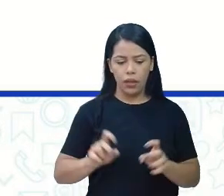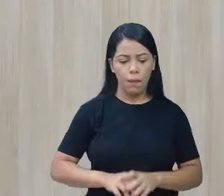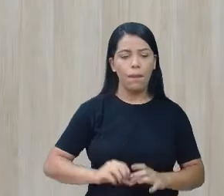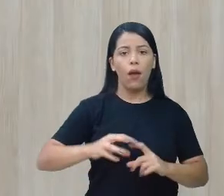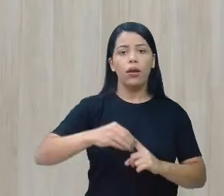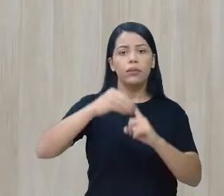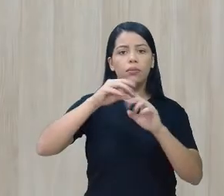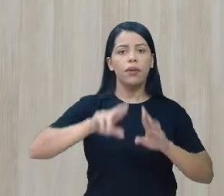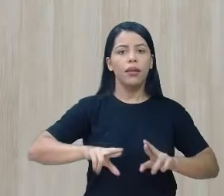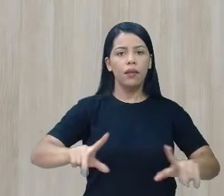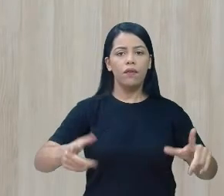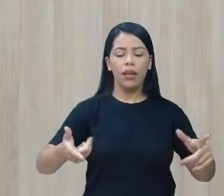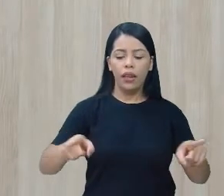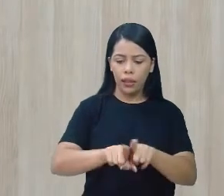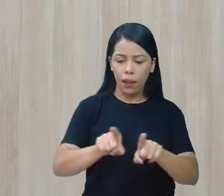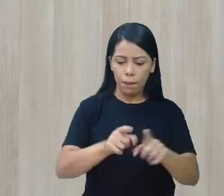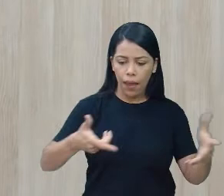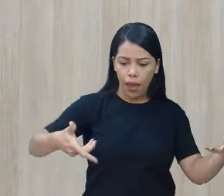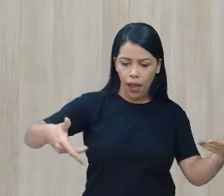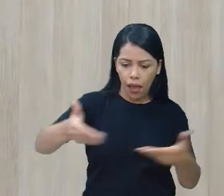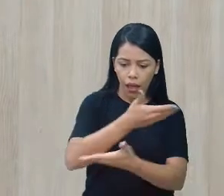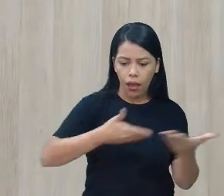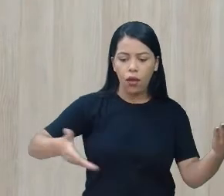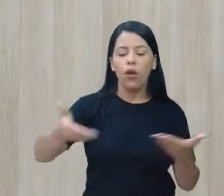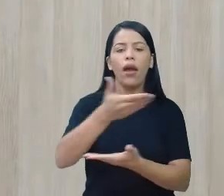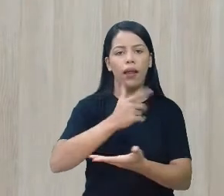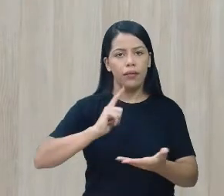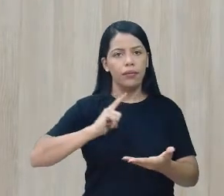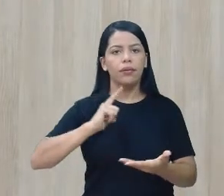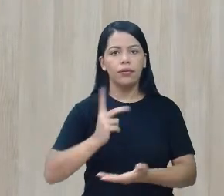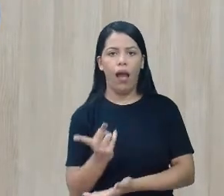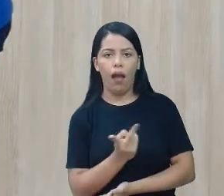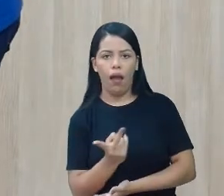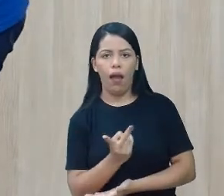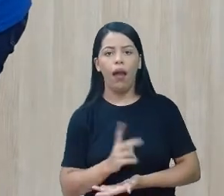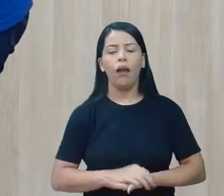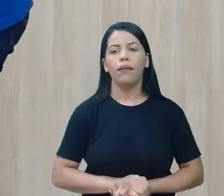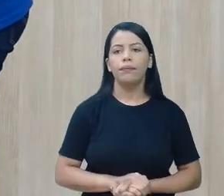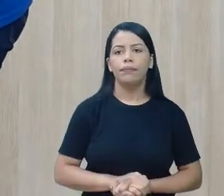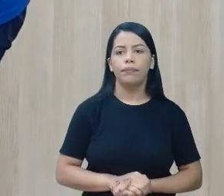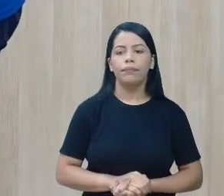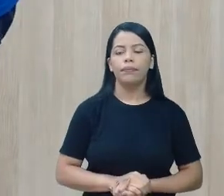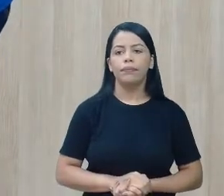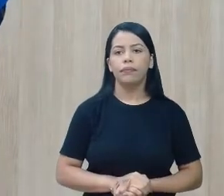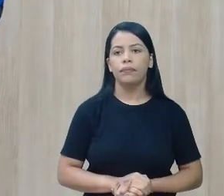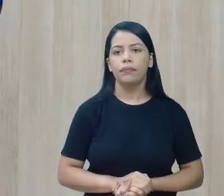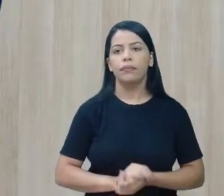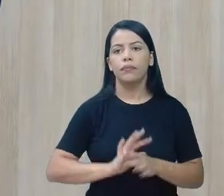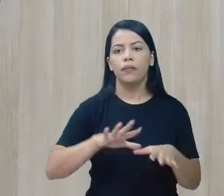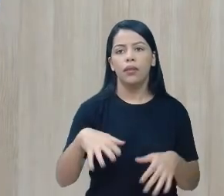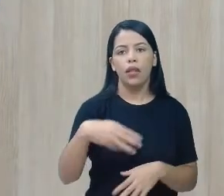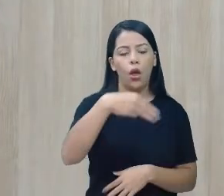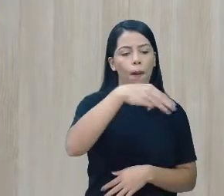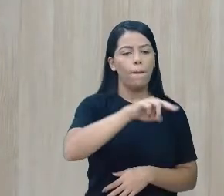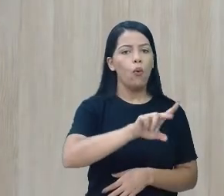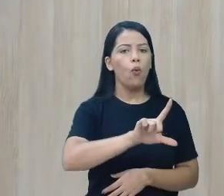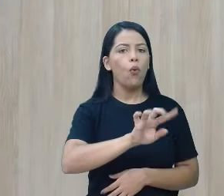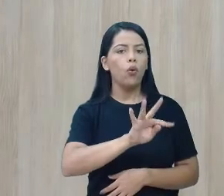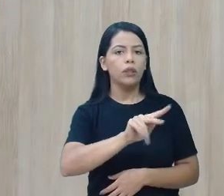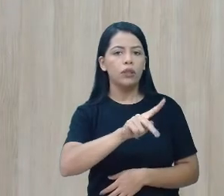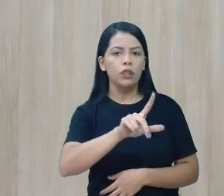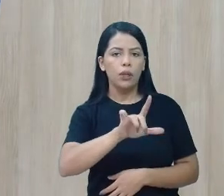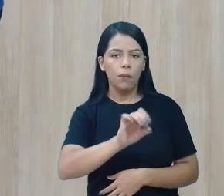a relação que existe entre ser múltiplo e ser divisor de um número, né? Então a gente observou múltiplos e divisores.